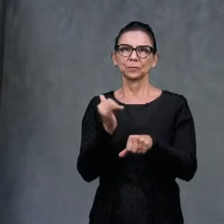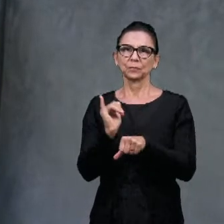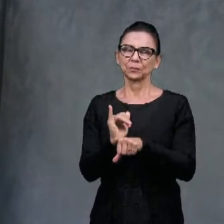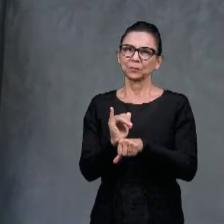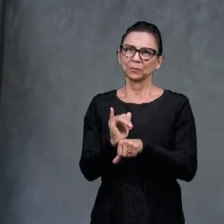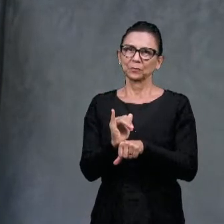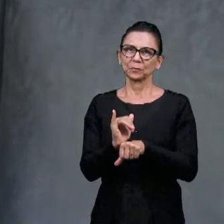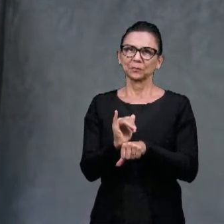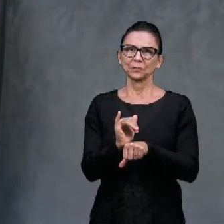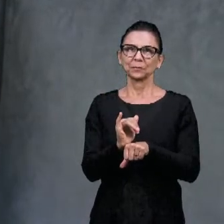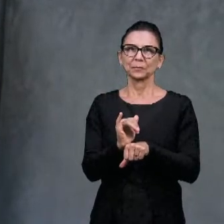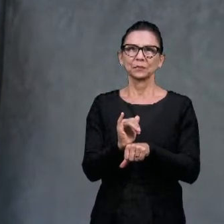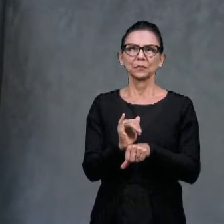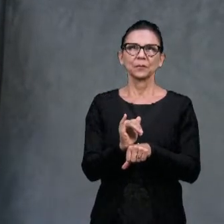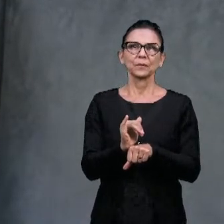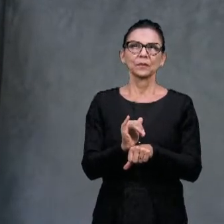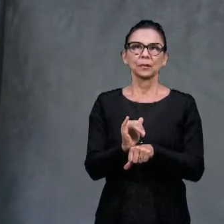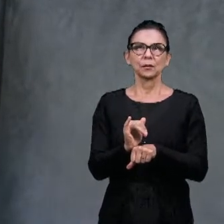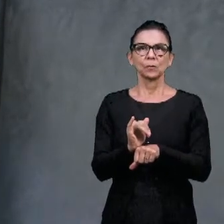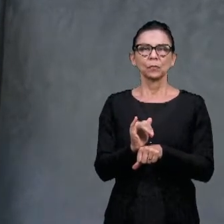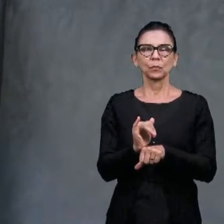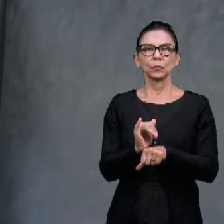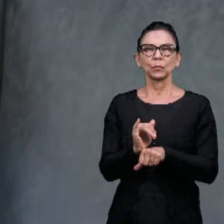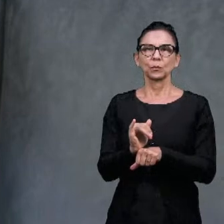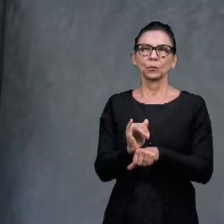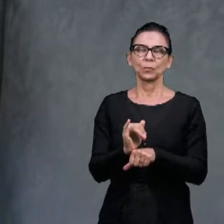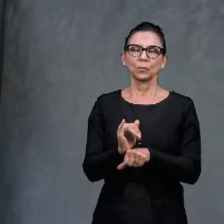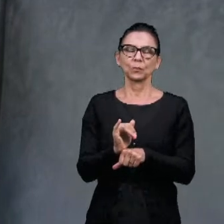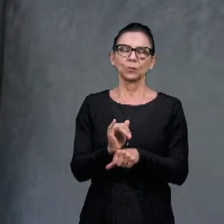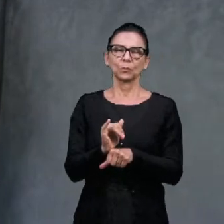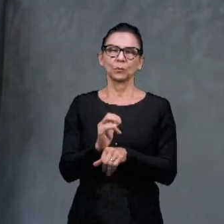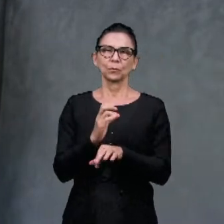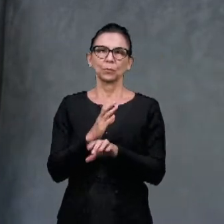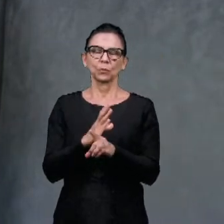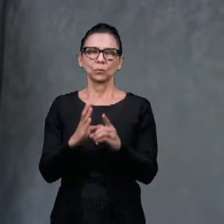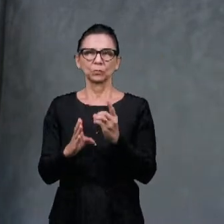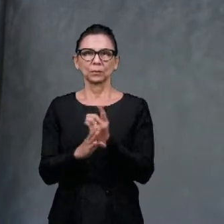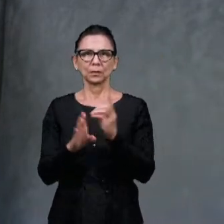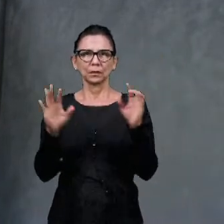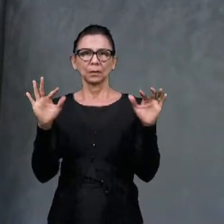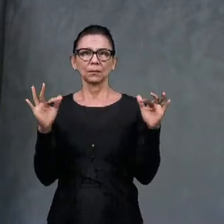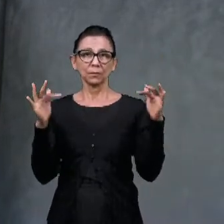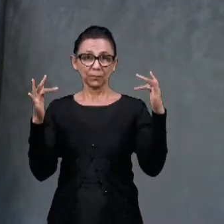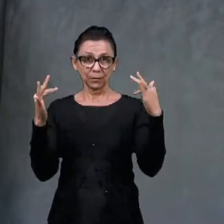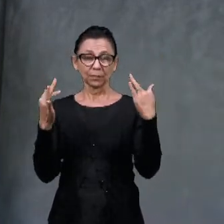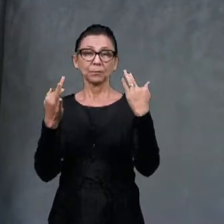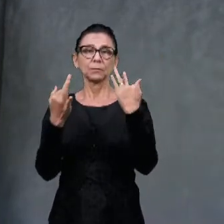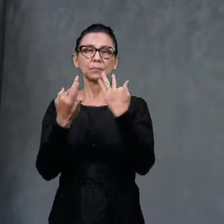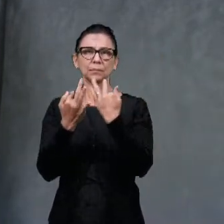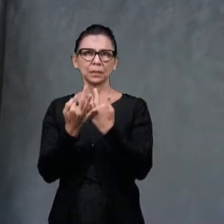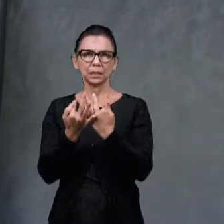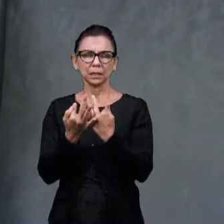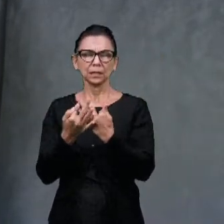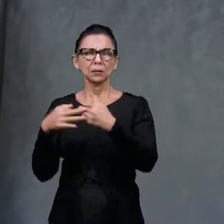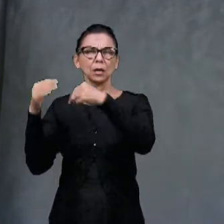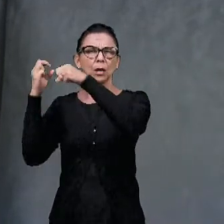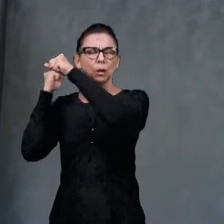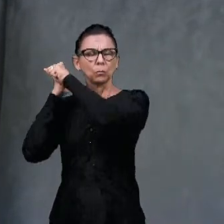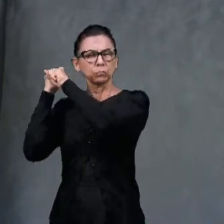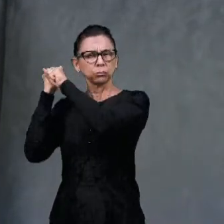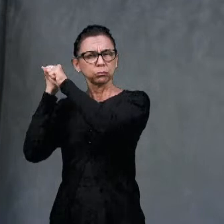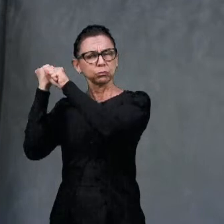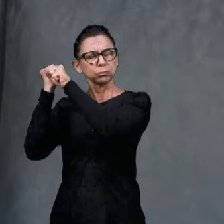YouTube. Culto da família, momento em que desde muitos anos o Senhor tem nos orientado